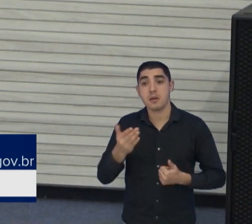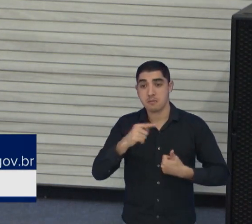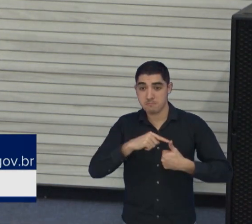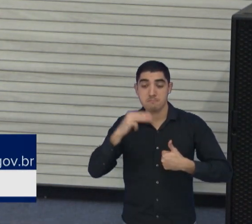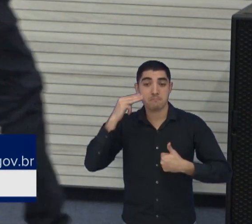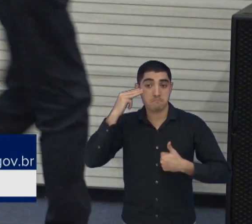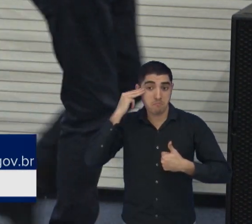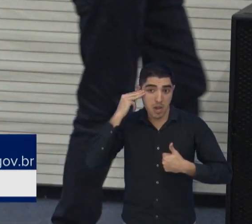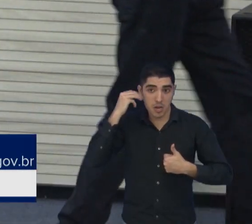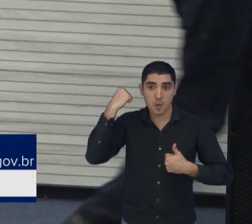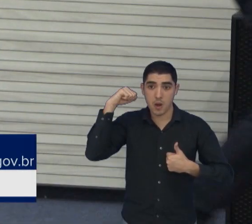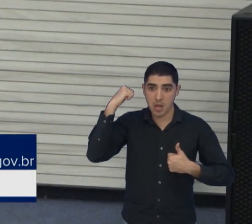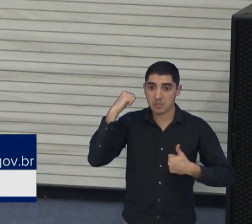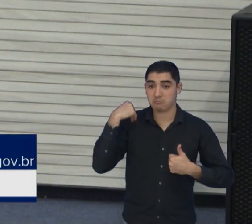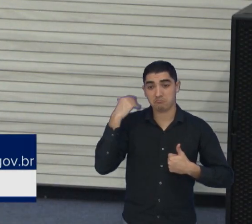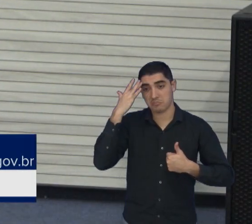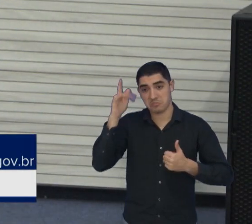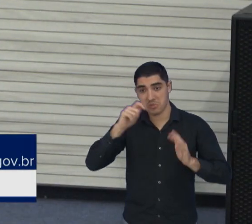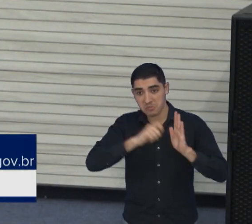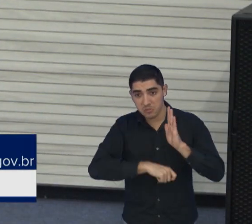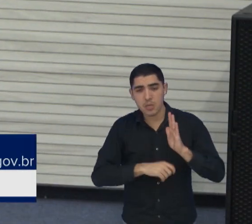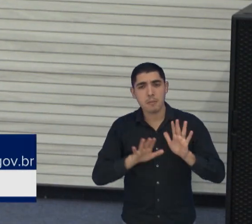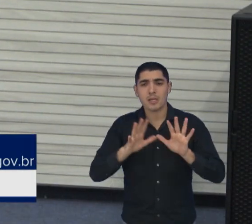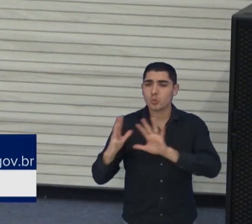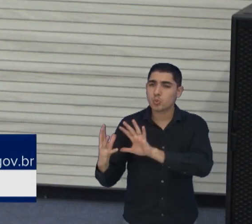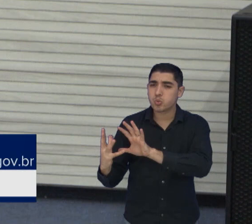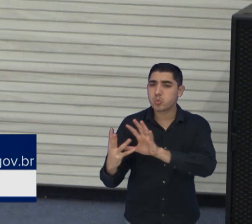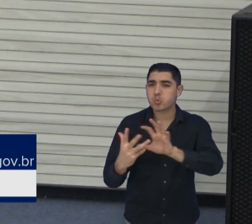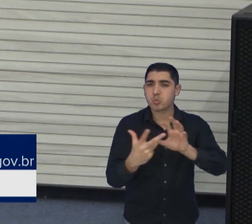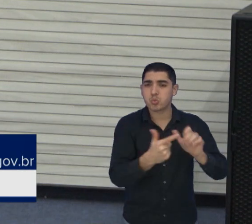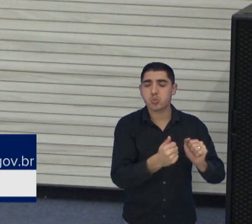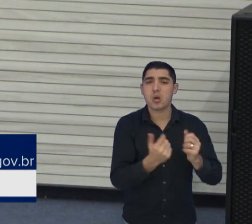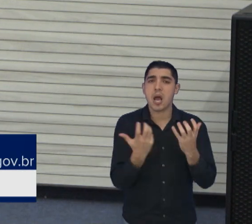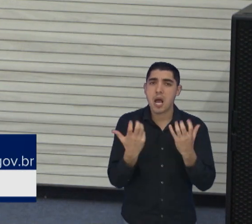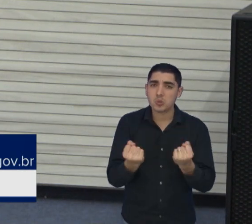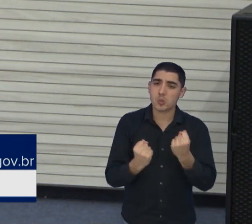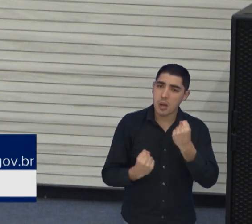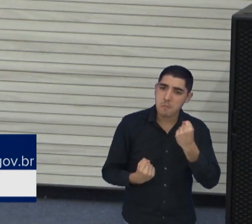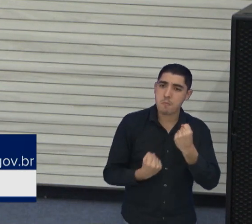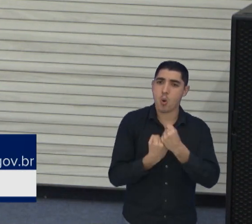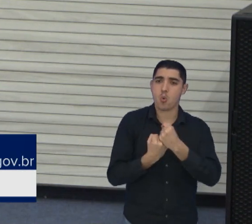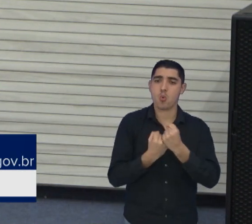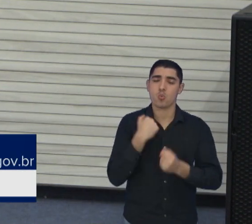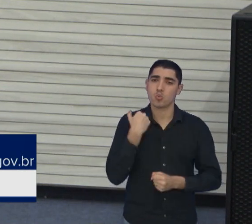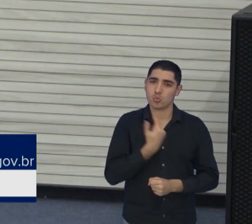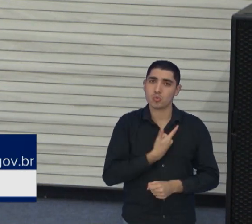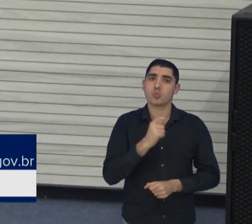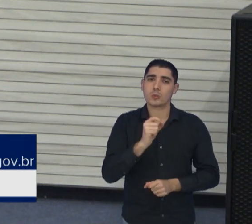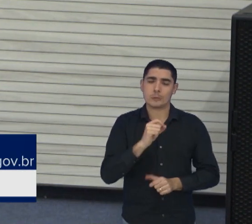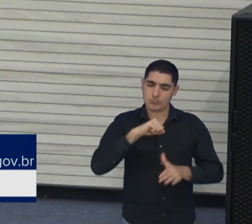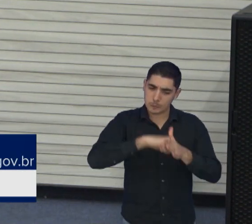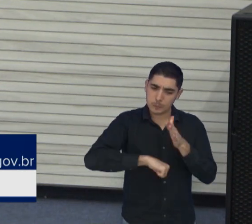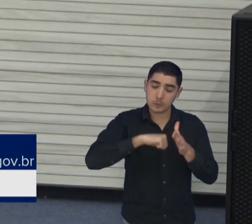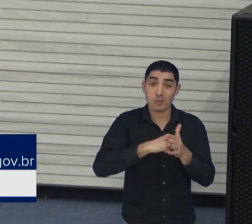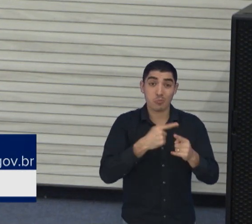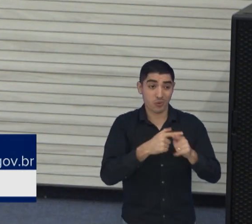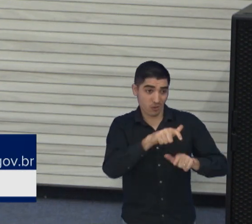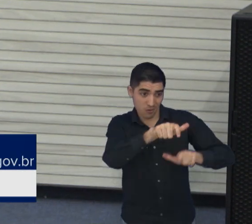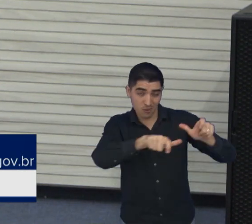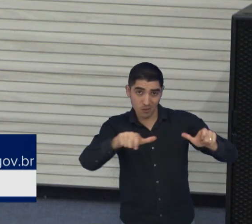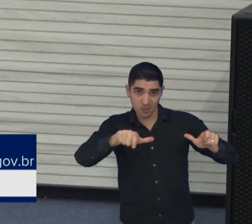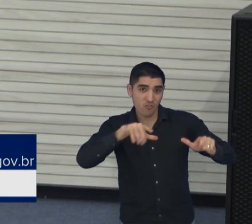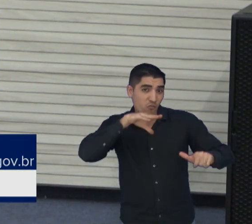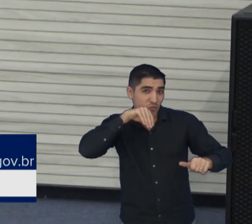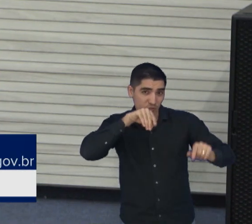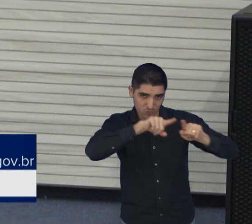Marcão, não sei se assinou, mas todo mundo que teve ali está batalhando porque os trabalhadores da